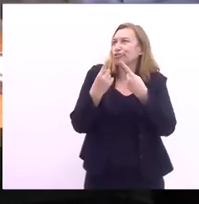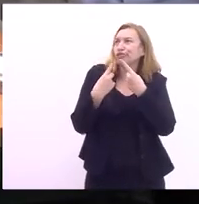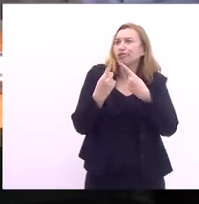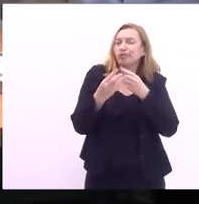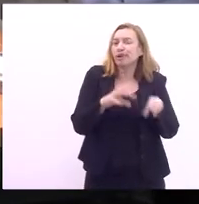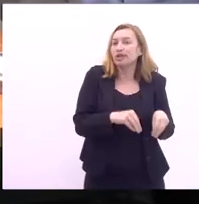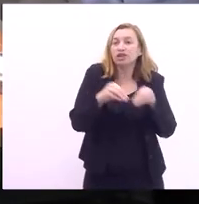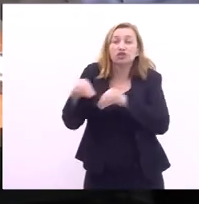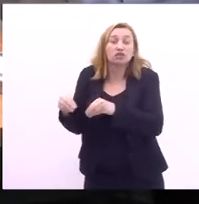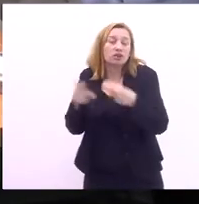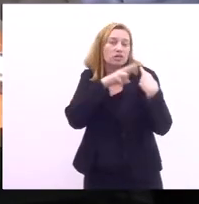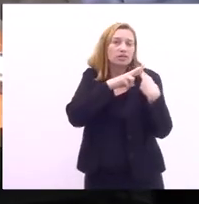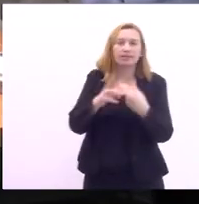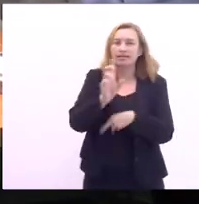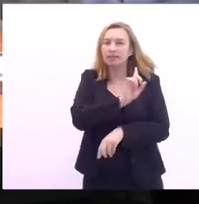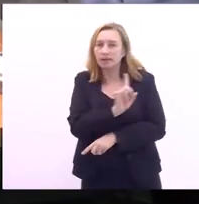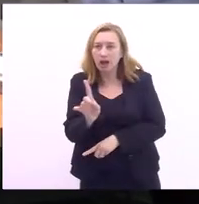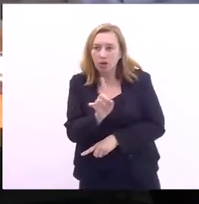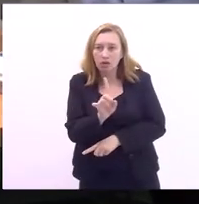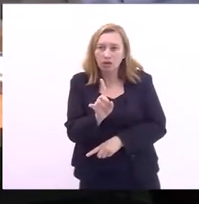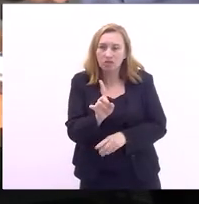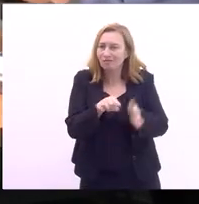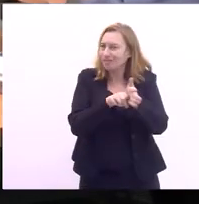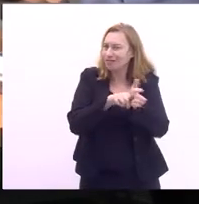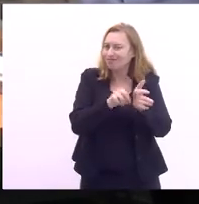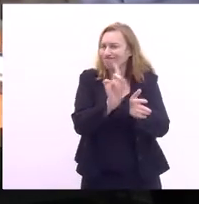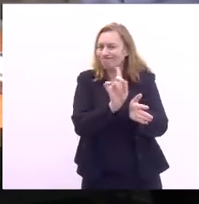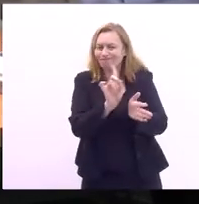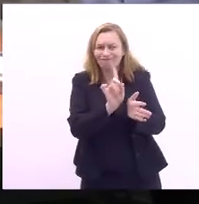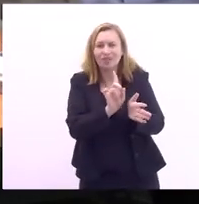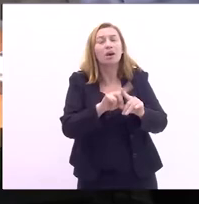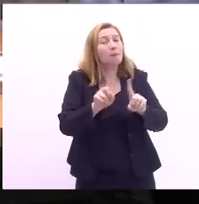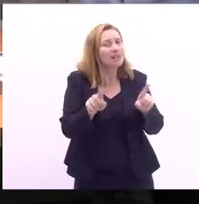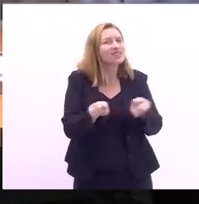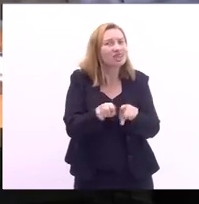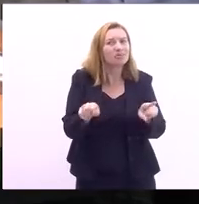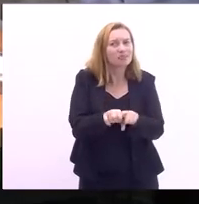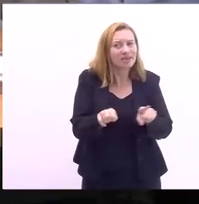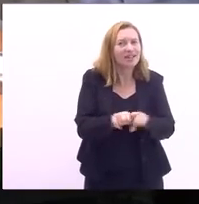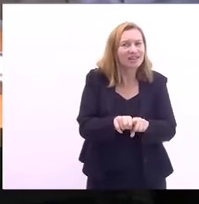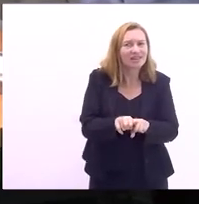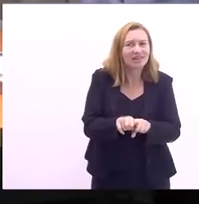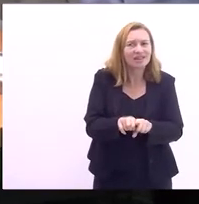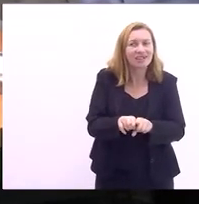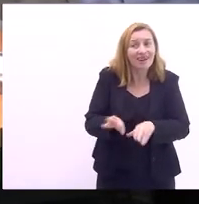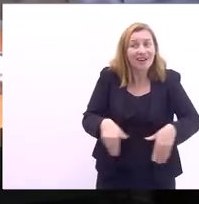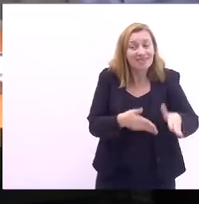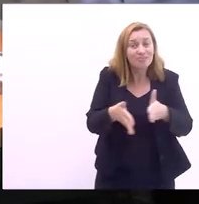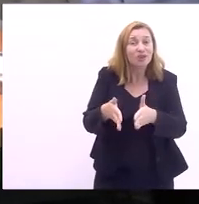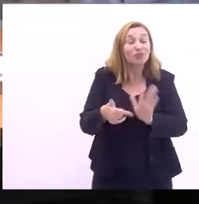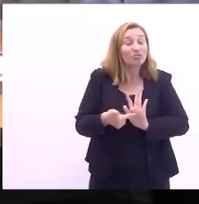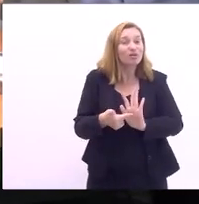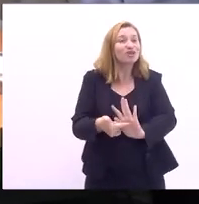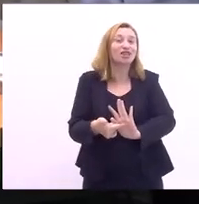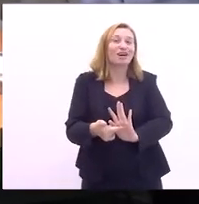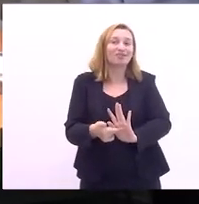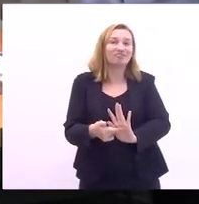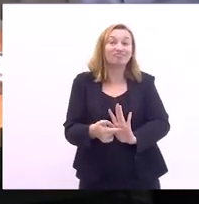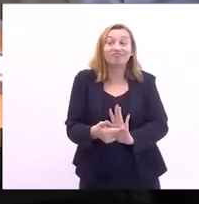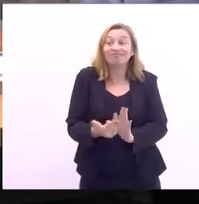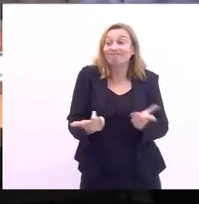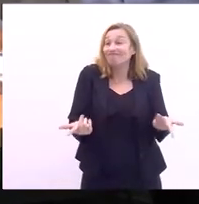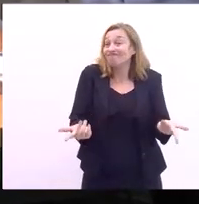transferir apenas a responsabilidade da fiscalização, mas também dar meios, pô. Porque,